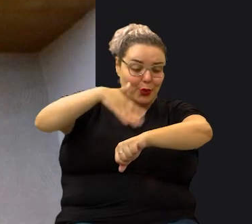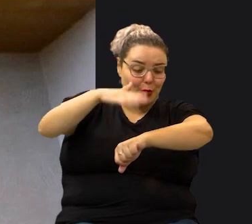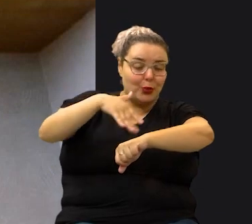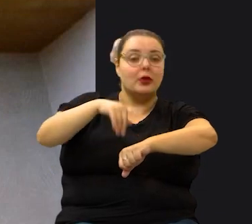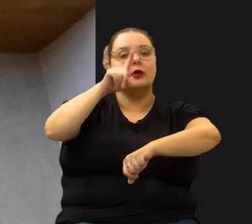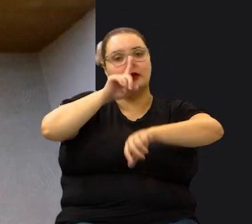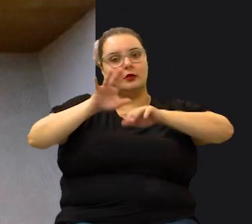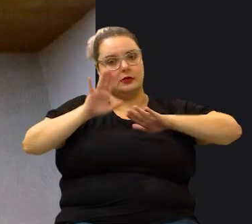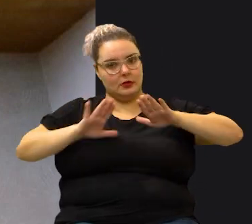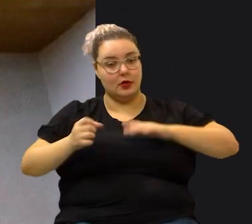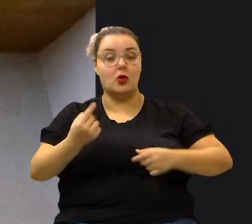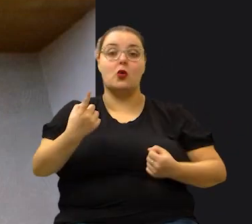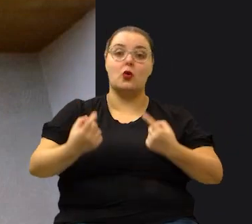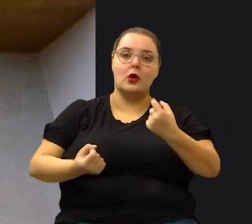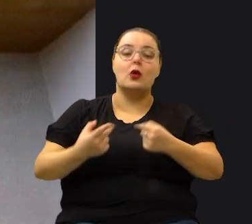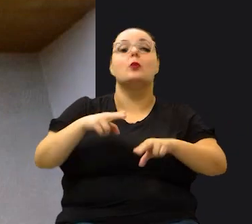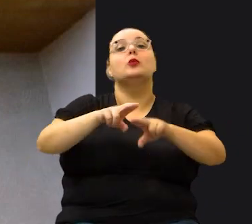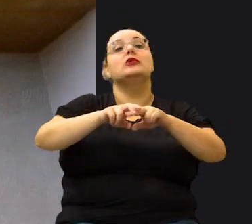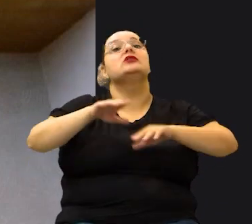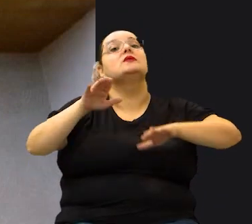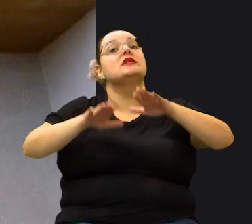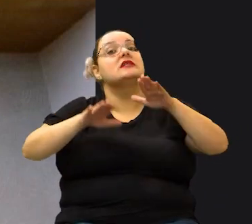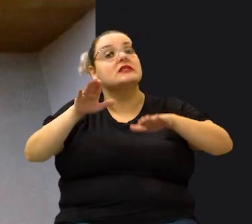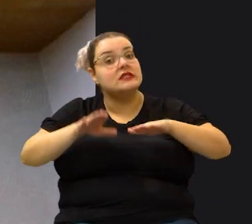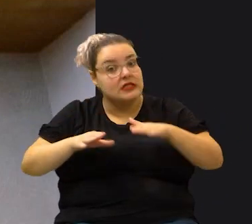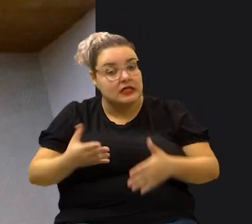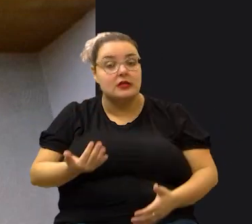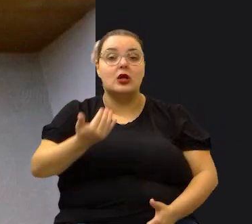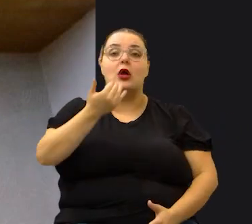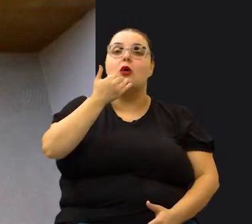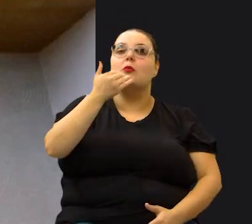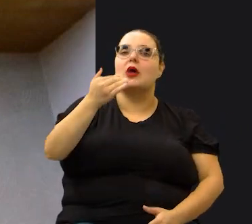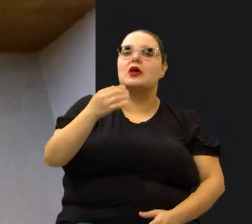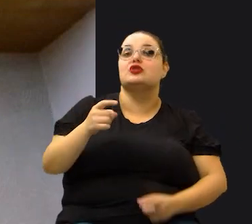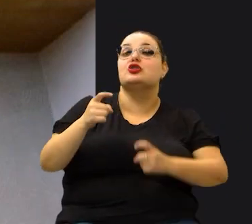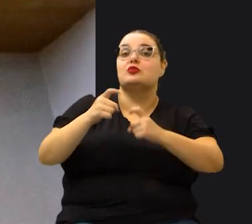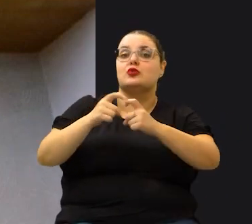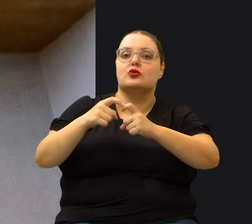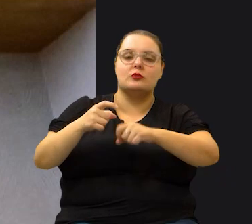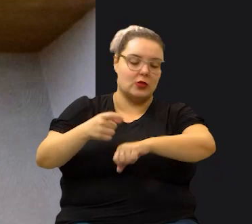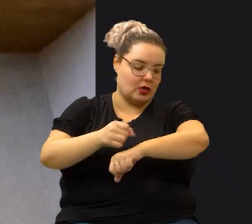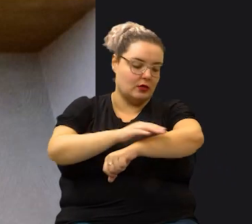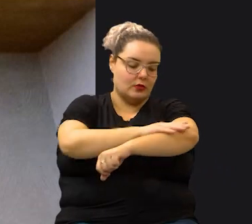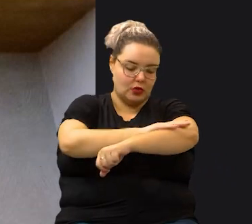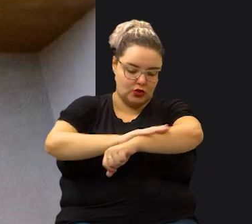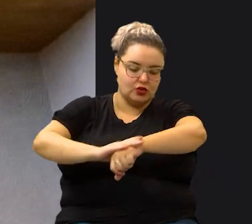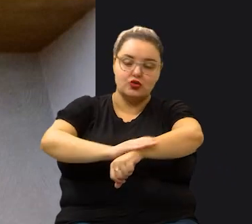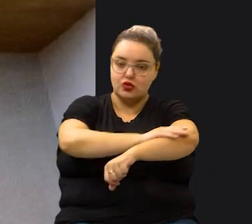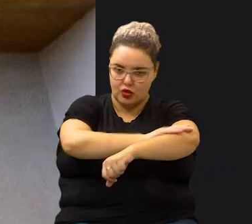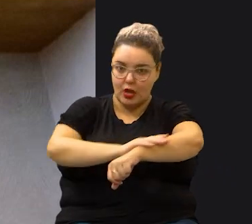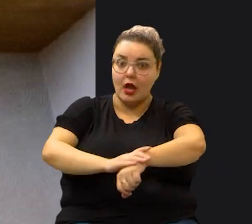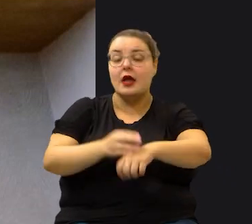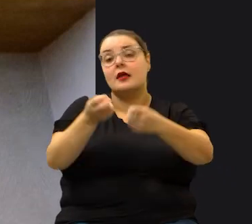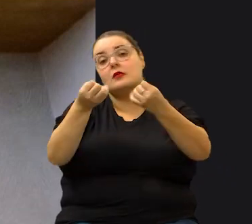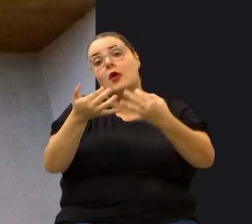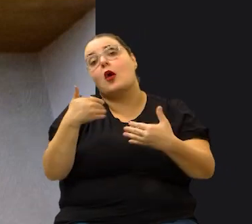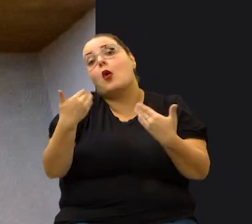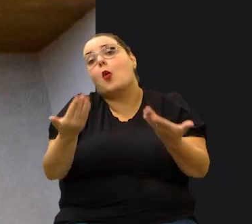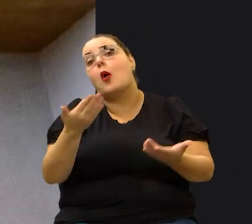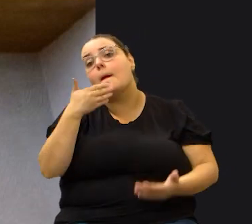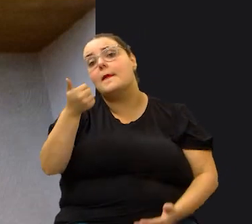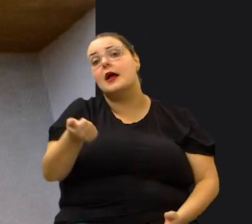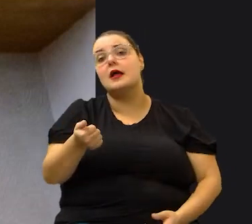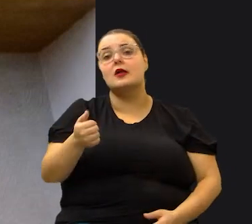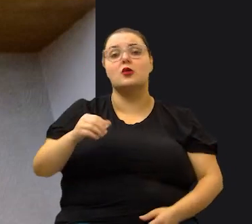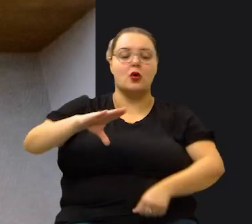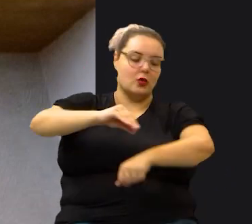tem que tomar cuidado com alguns, e é por isso que às vezes a gente pede para o dermatologista receitar, orientar qual seria o melhor hidratante